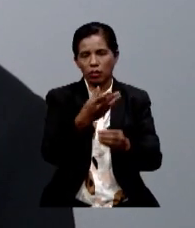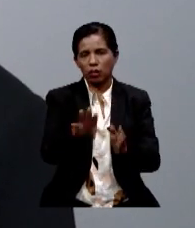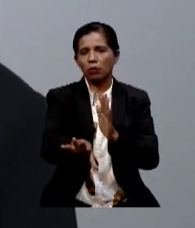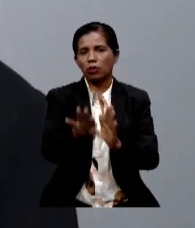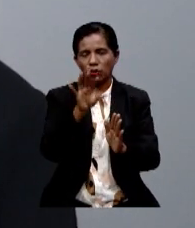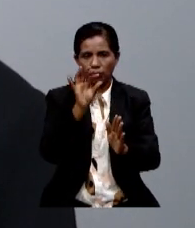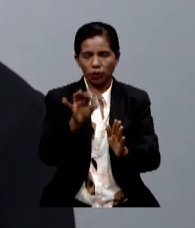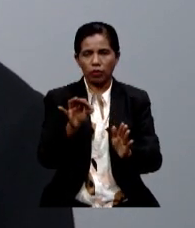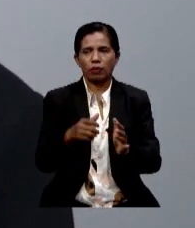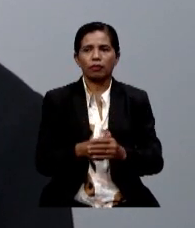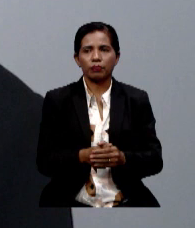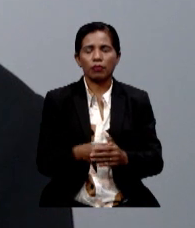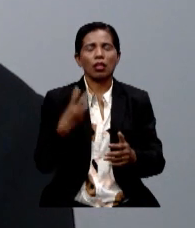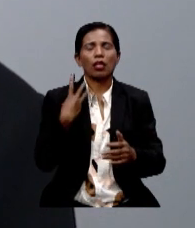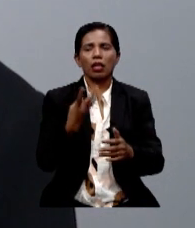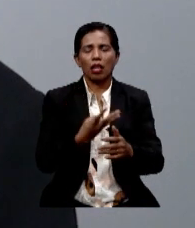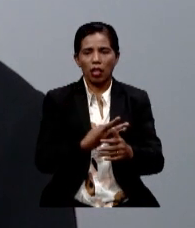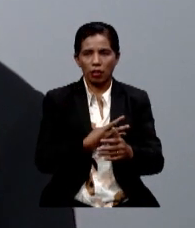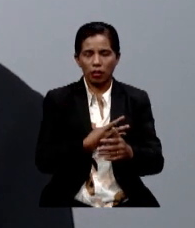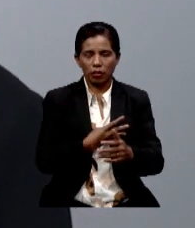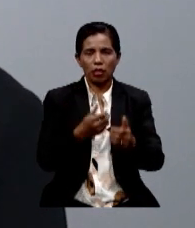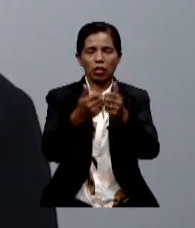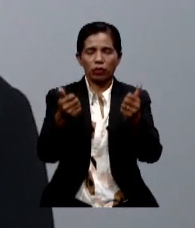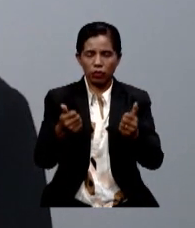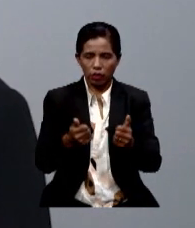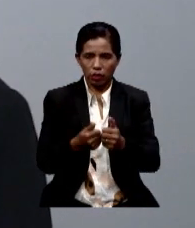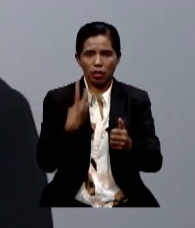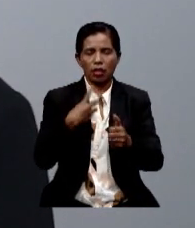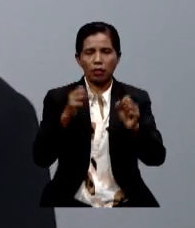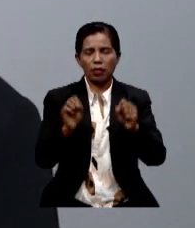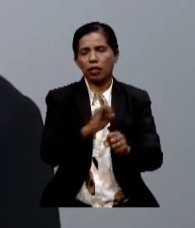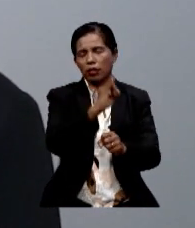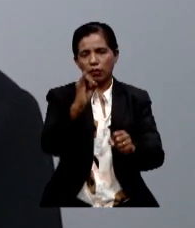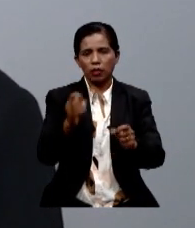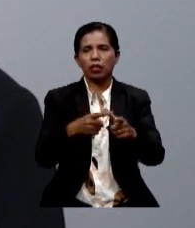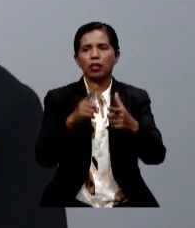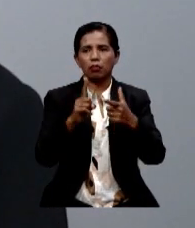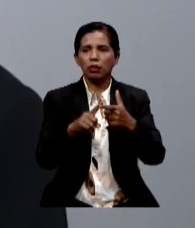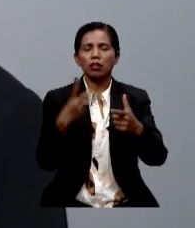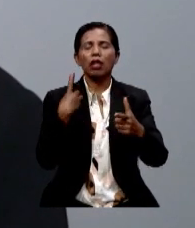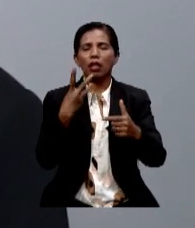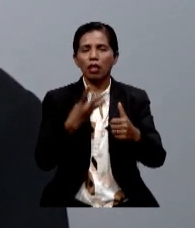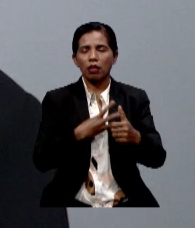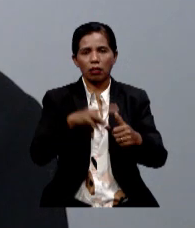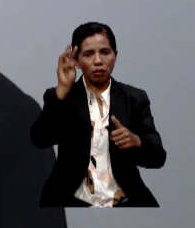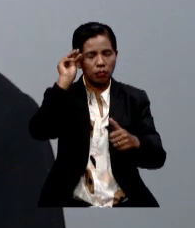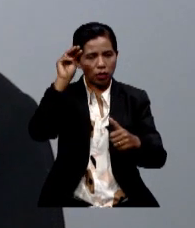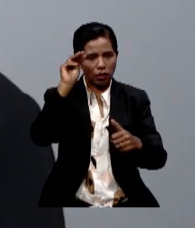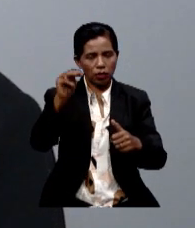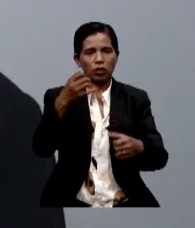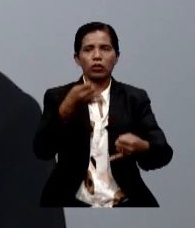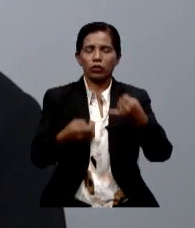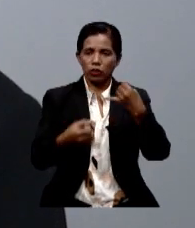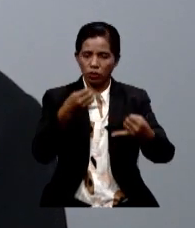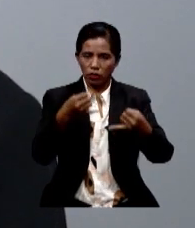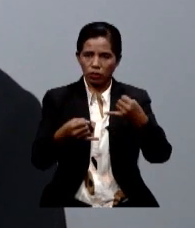né? Ba a minha parte, ba autoridade Sira, a minha bela identifica, mas depois a gente tem que atuar Ministério Justiça,